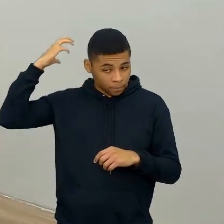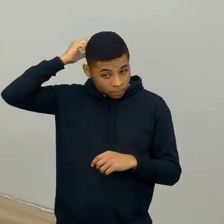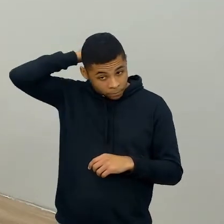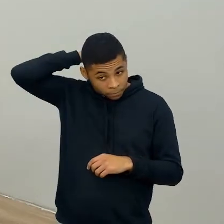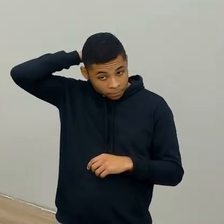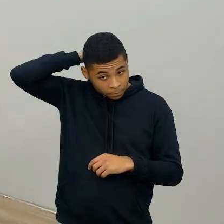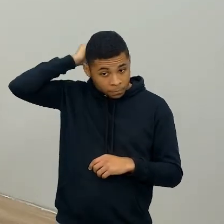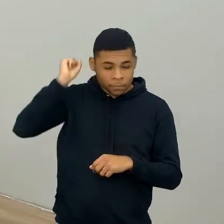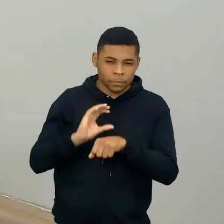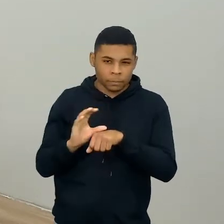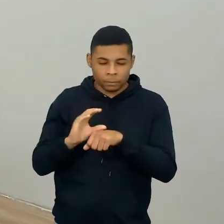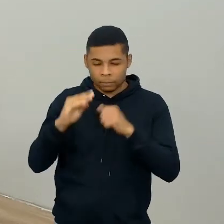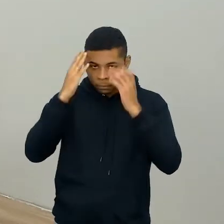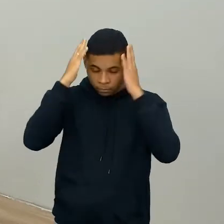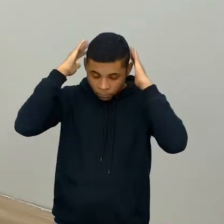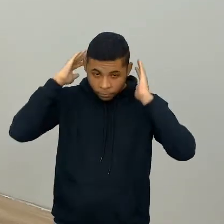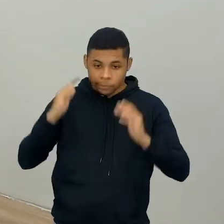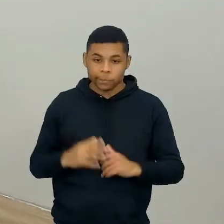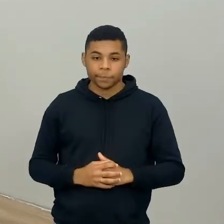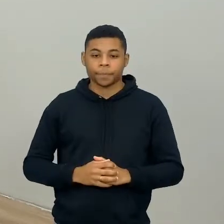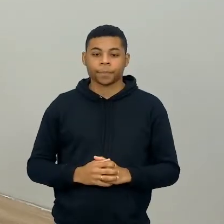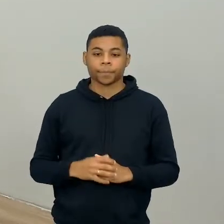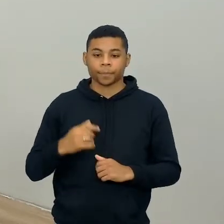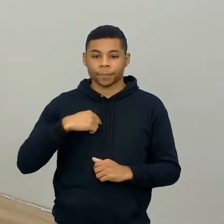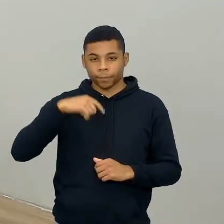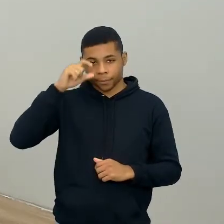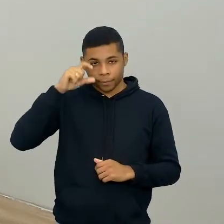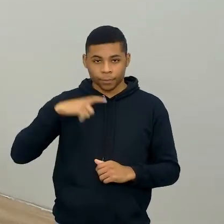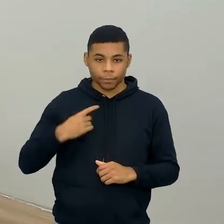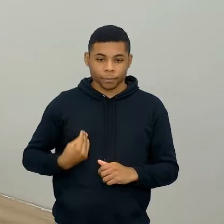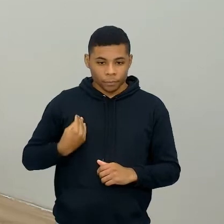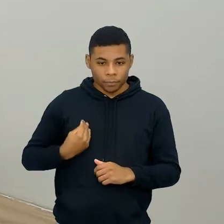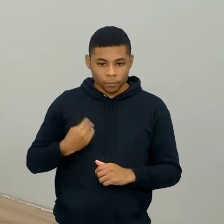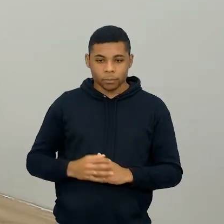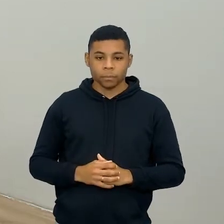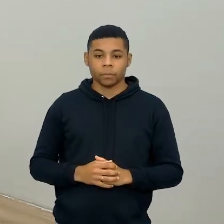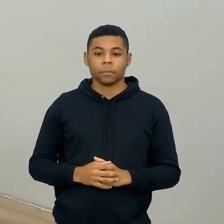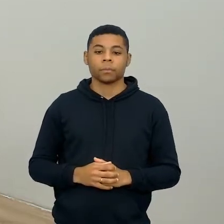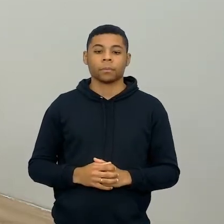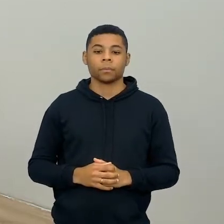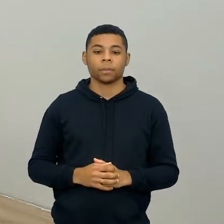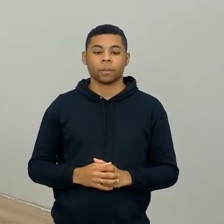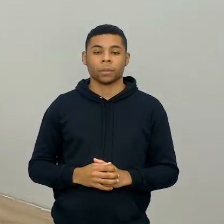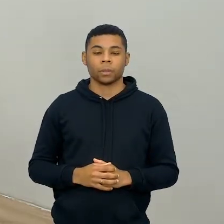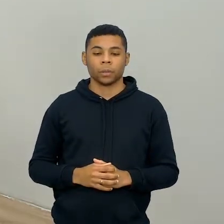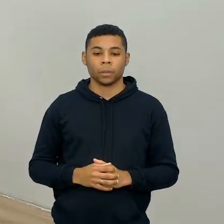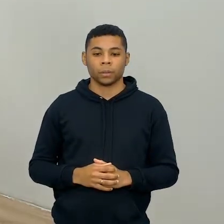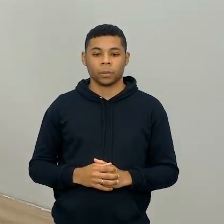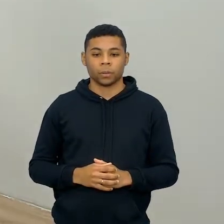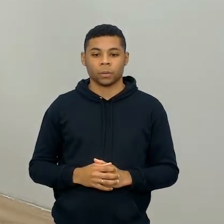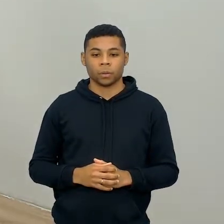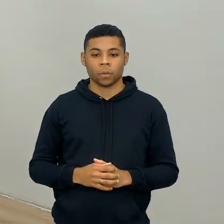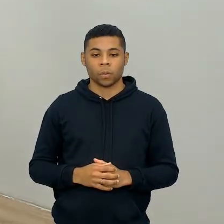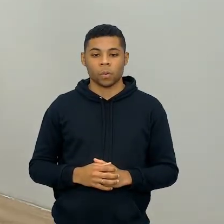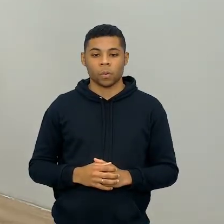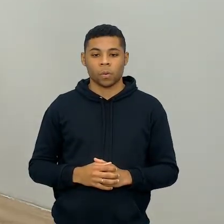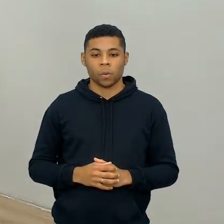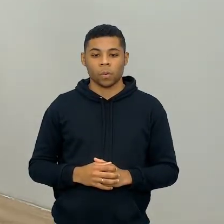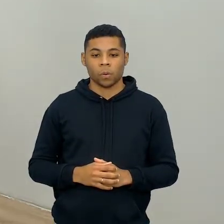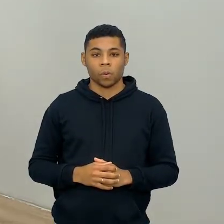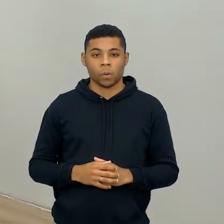estão presos, eu uso óculos. E para nos acompanhar aqui nesse trabalho